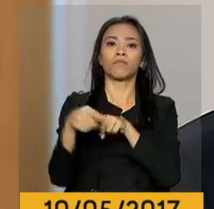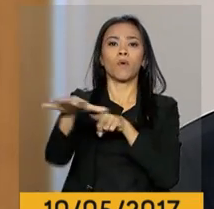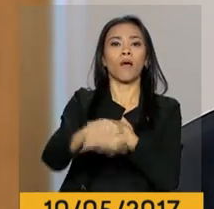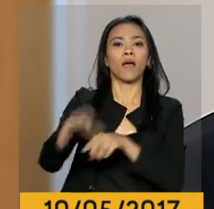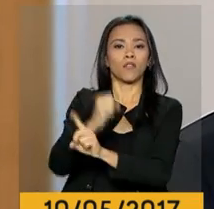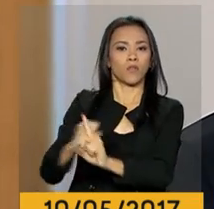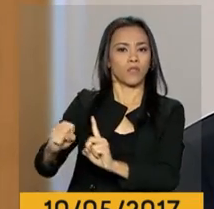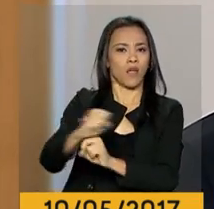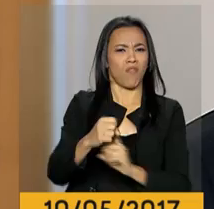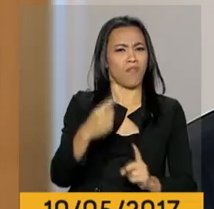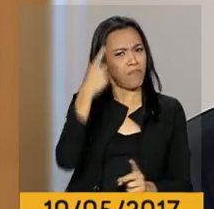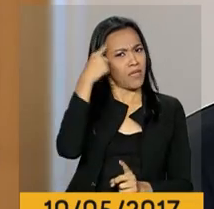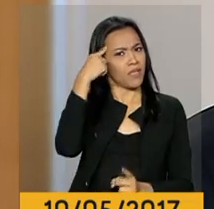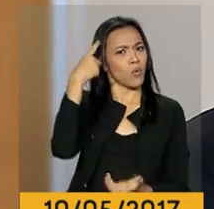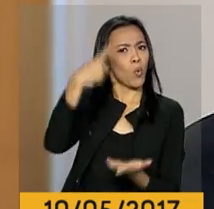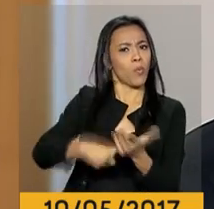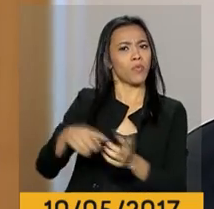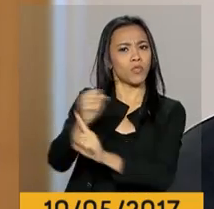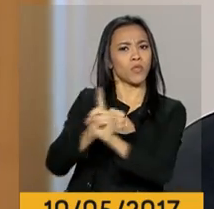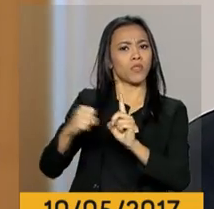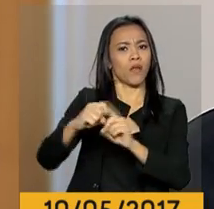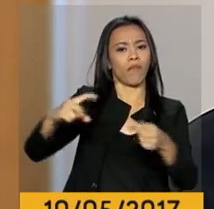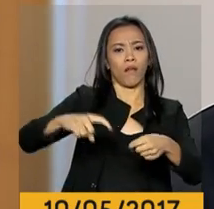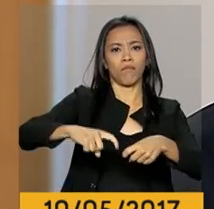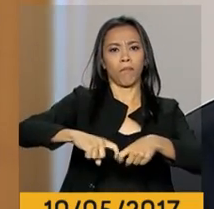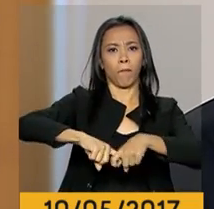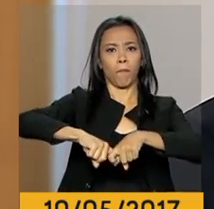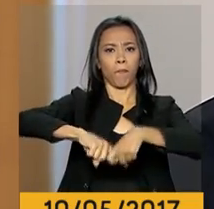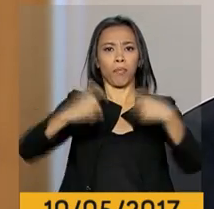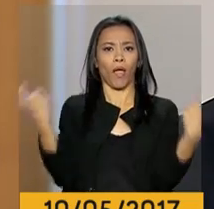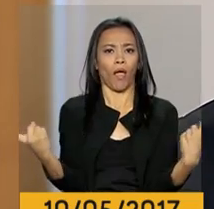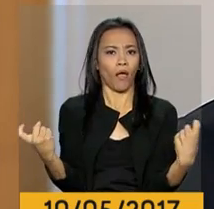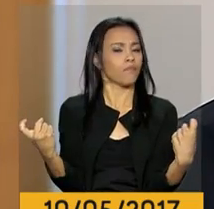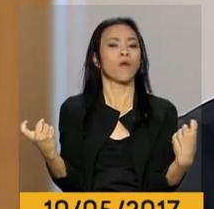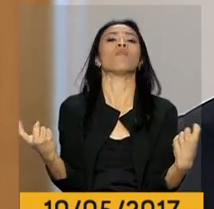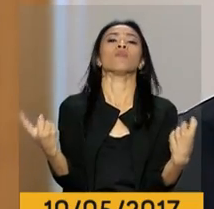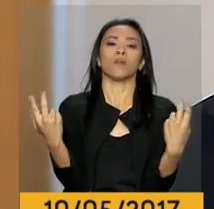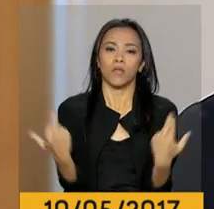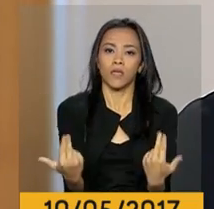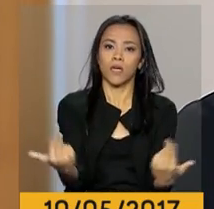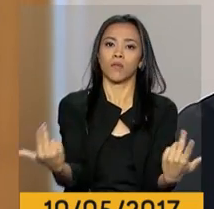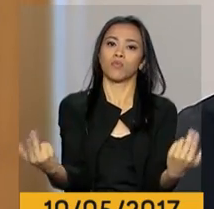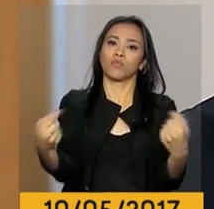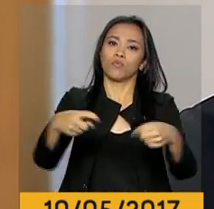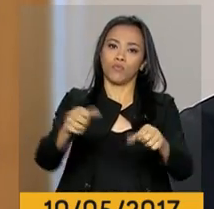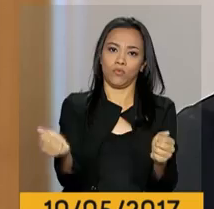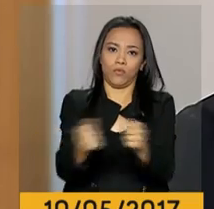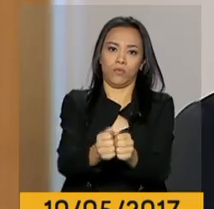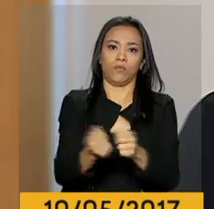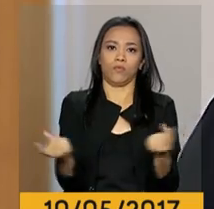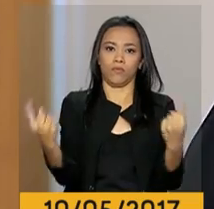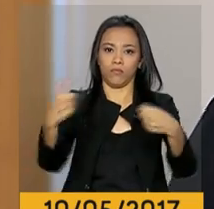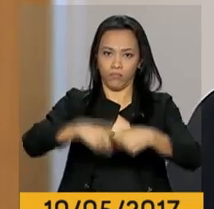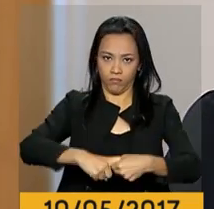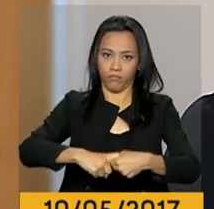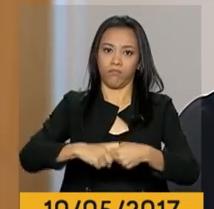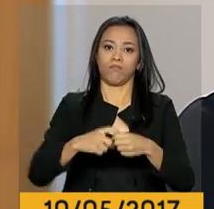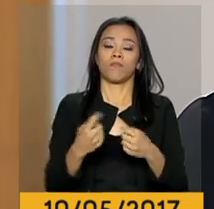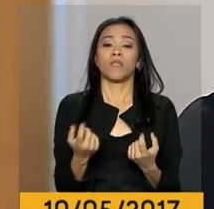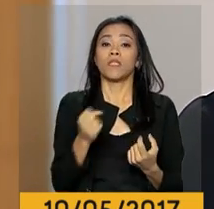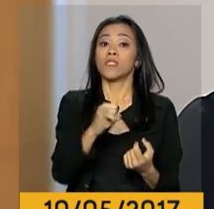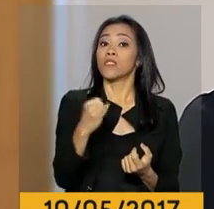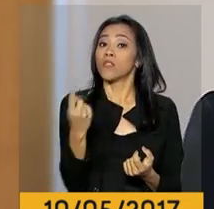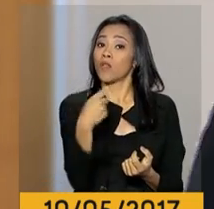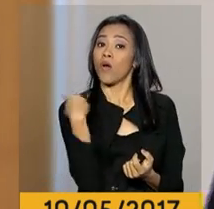que a responsabilidade social fica desconectada da responsabilidade fiscal se nós não tivermos um um controle das